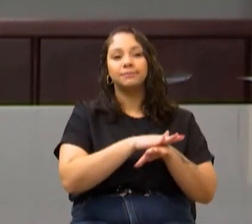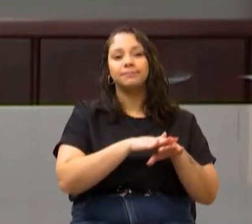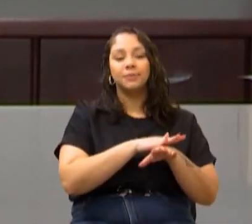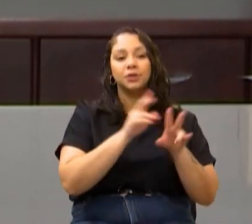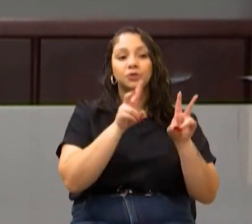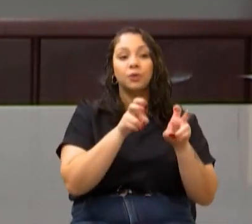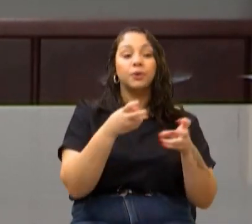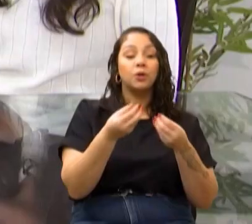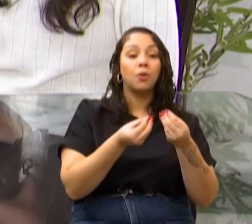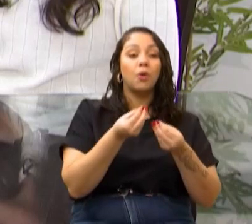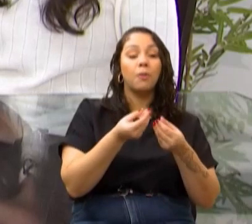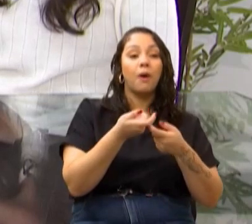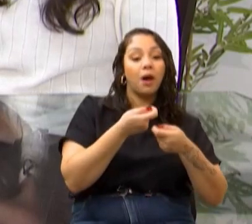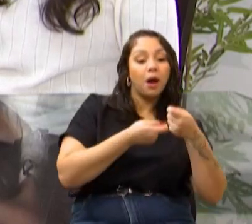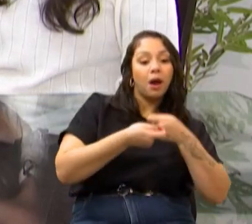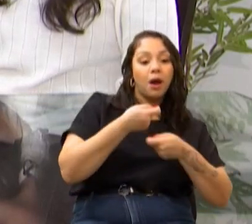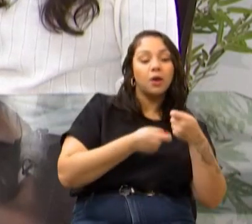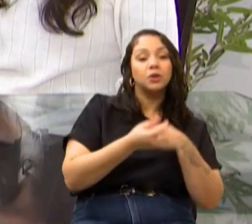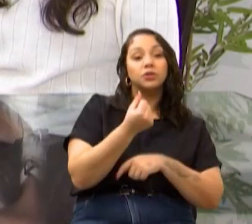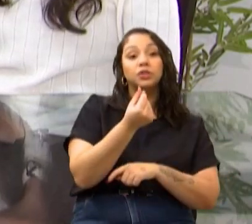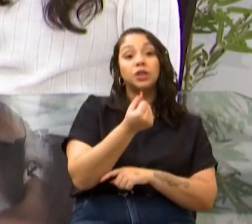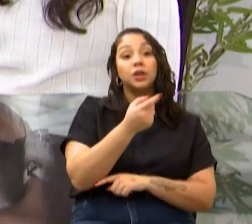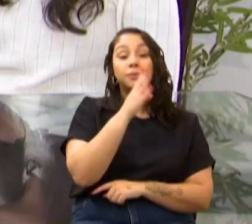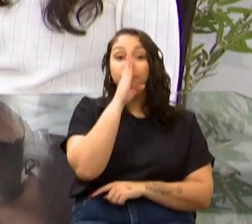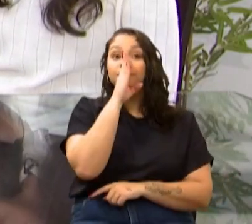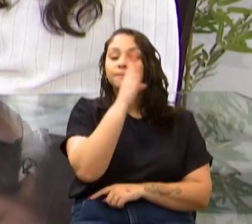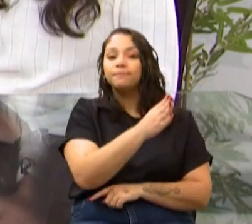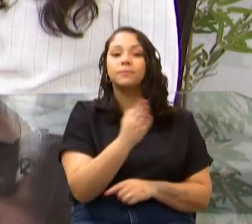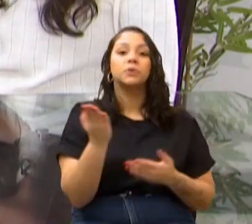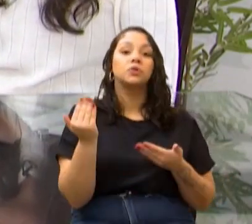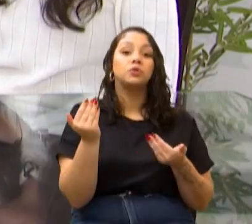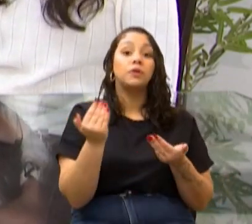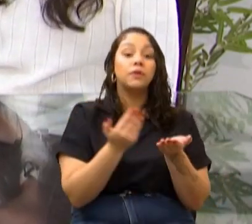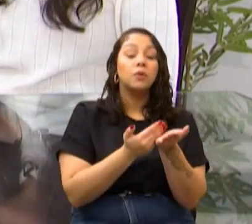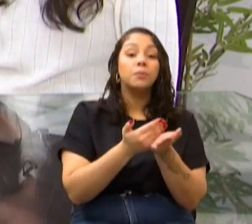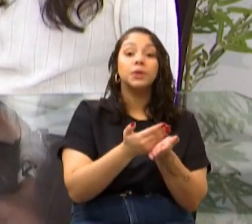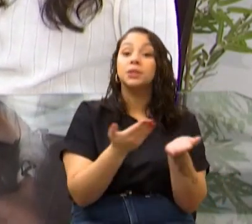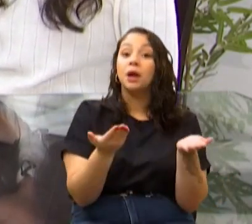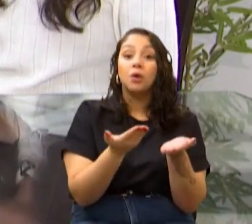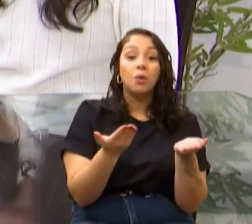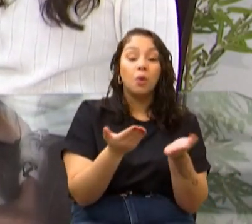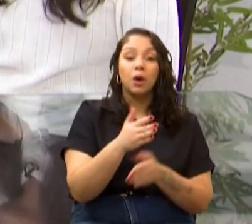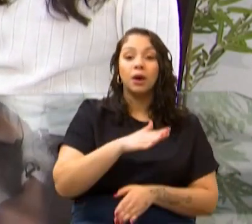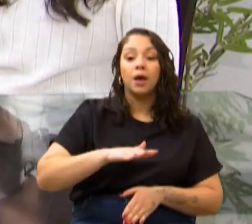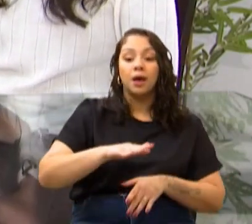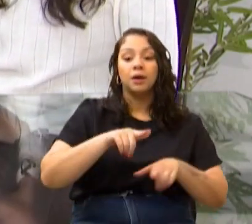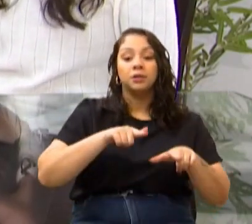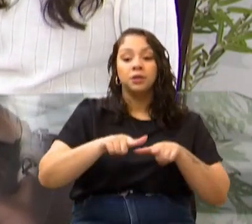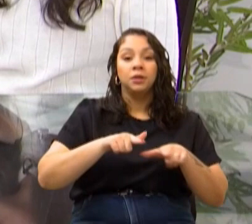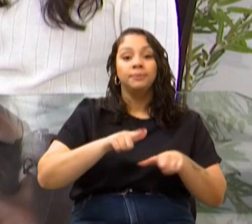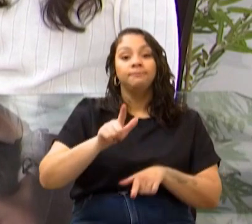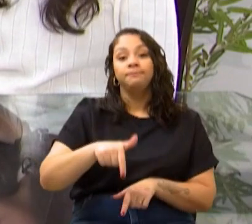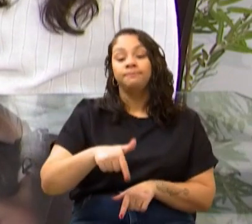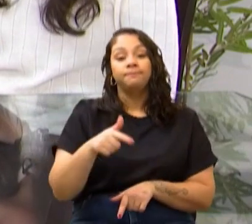a gente conversar um pouquinho sobre como eu administro o dinheiro, principalmente jovens que estão começando a entrar no mundo do trabalho,